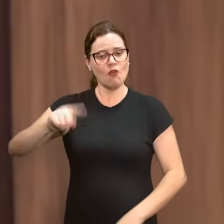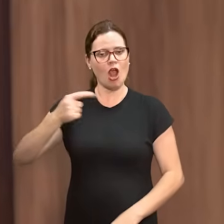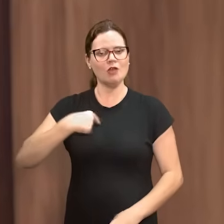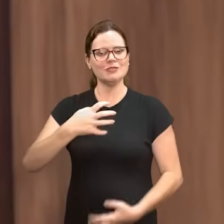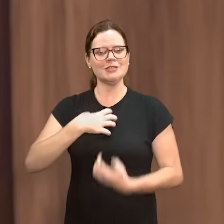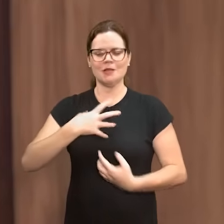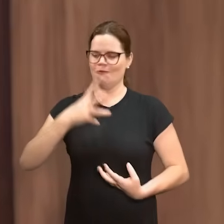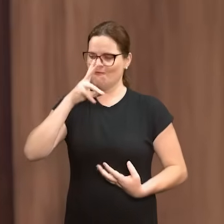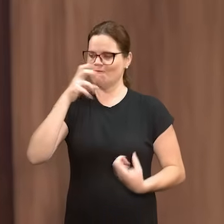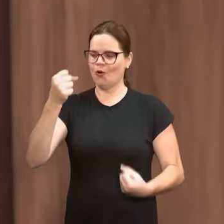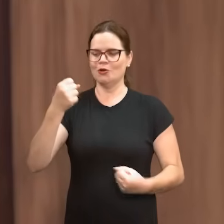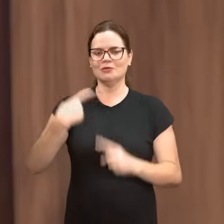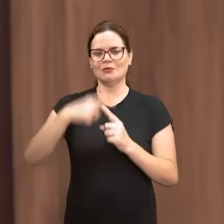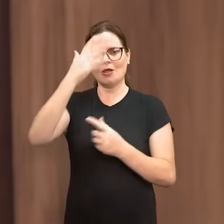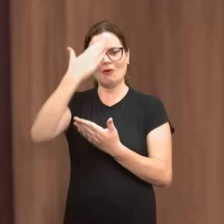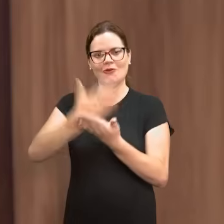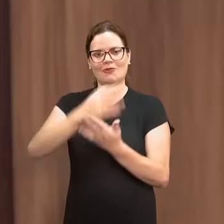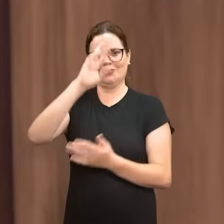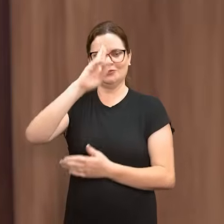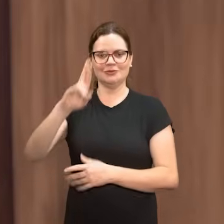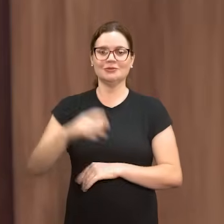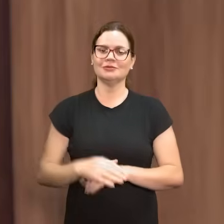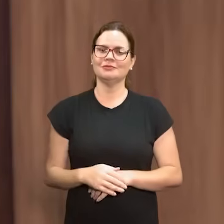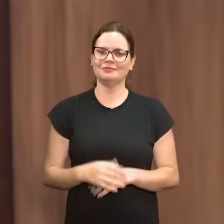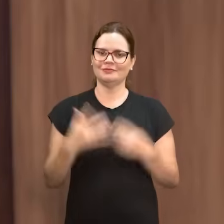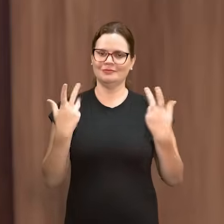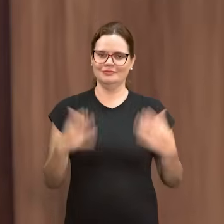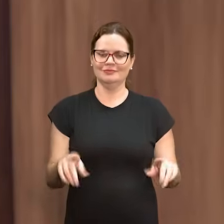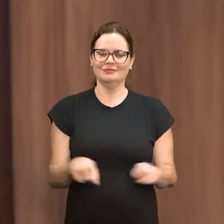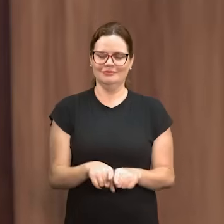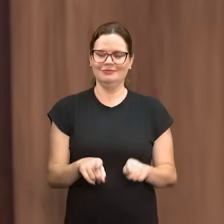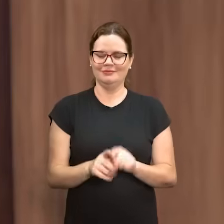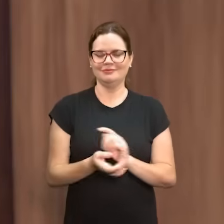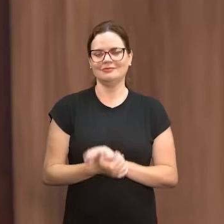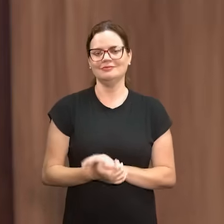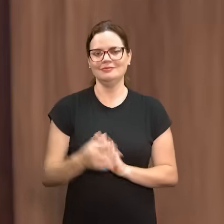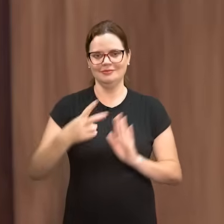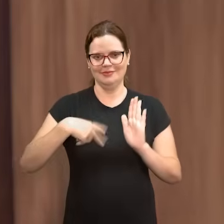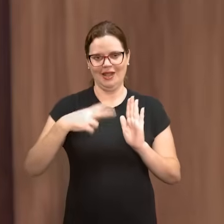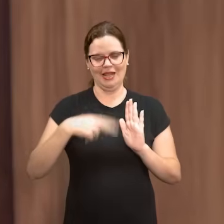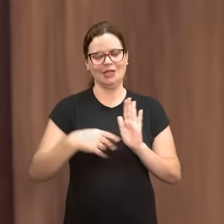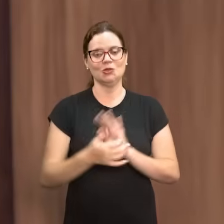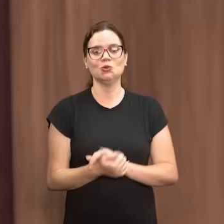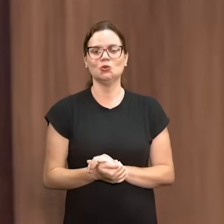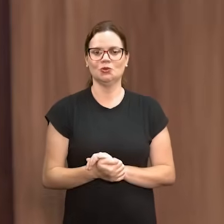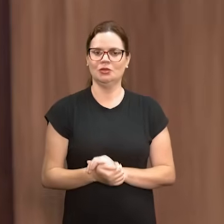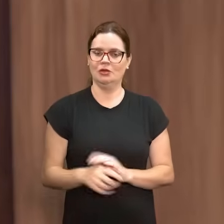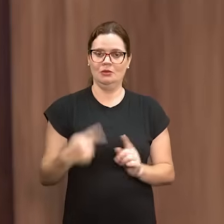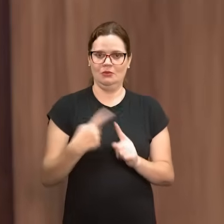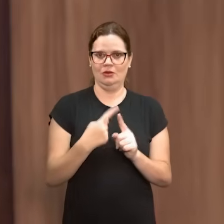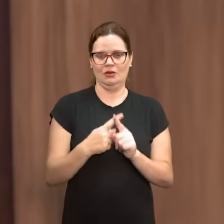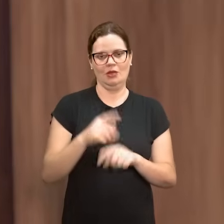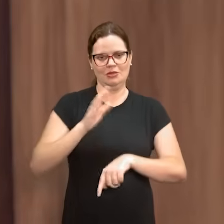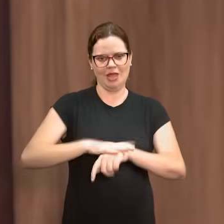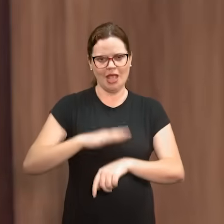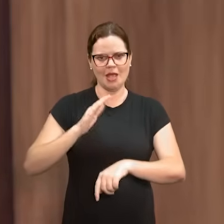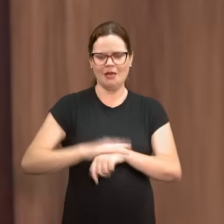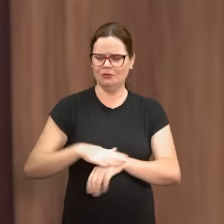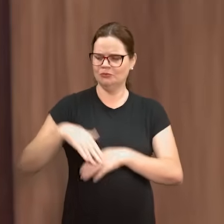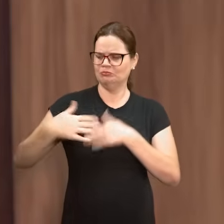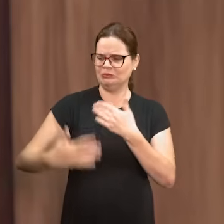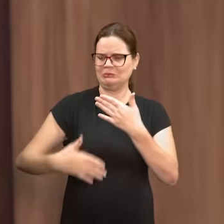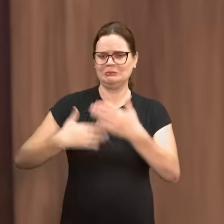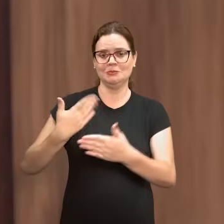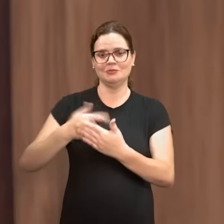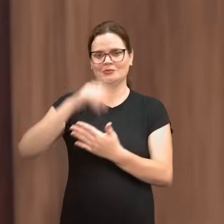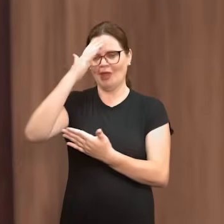ainda confiava no Senhor. Essa é a nossa lição desse capítulo, dessa parte aqui. O tempo pode passar, mas a confiança